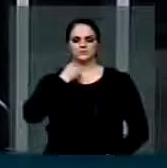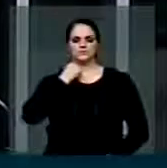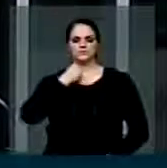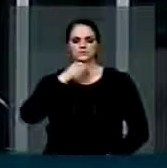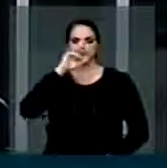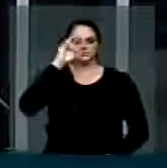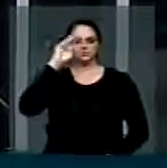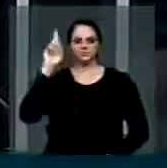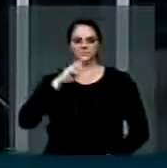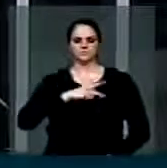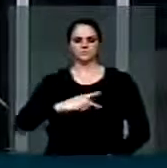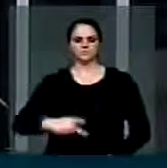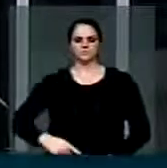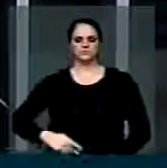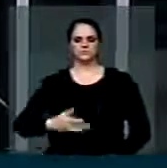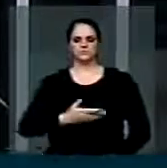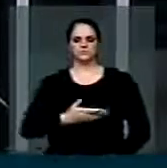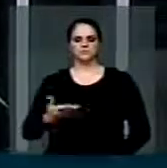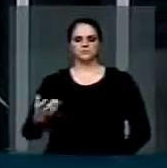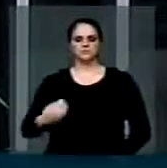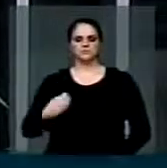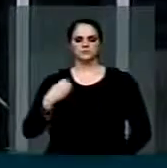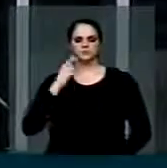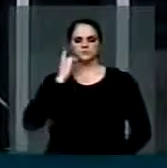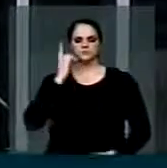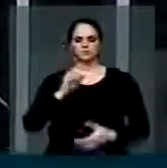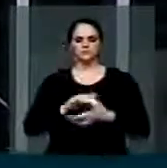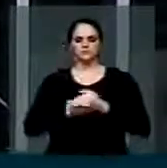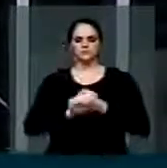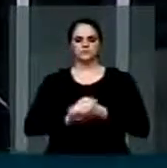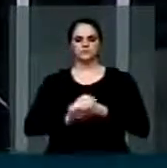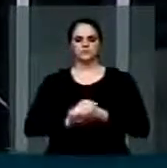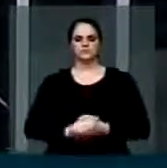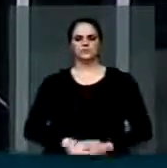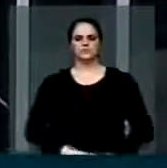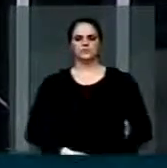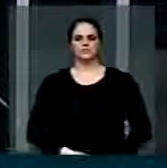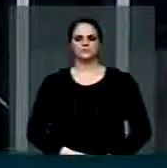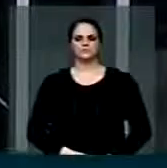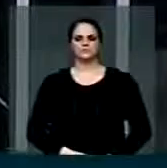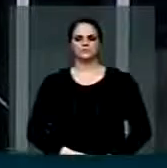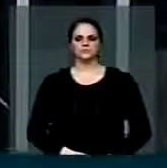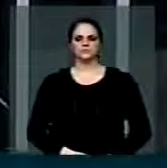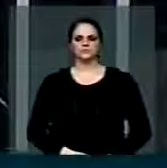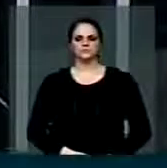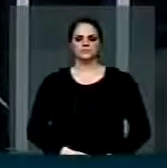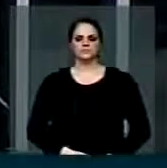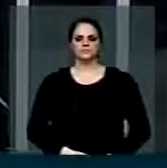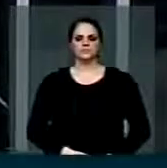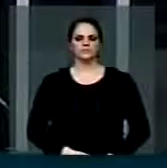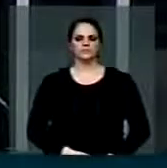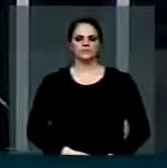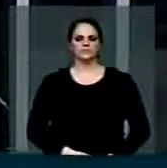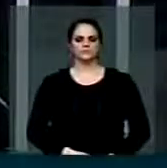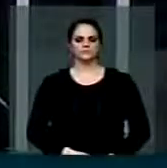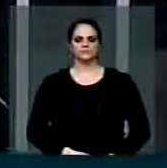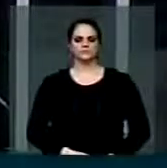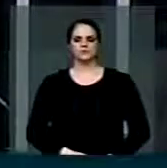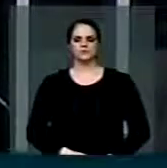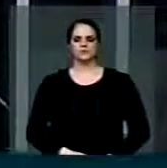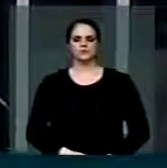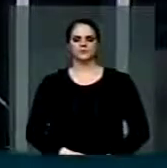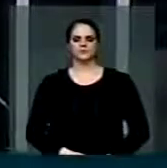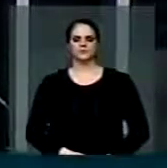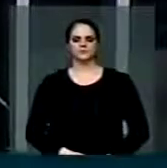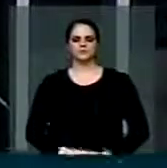Senhor presidente, senhoras e senhores deputados, eu, antes de fazer o pronunciamento que trata